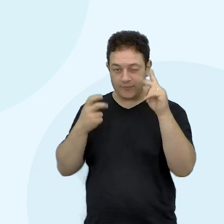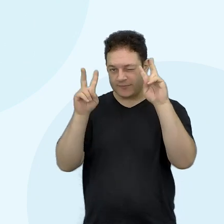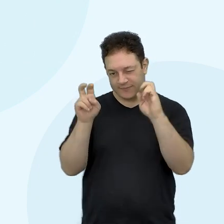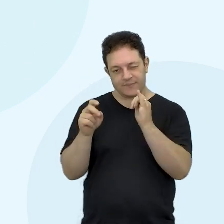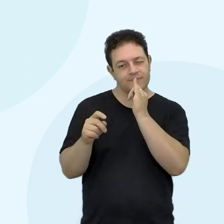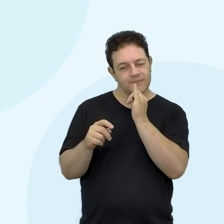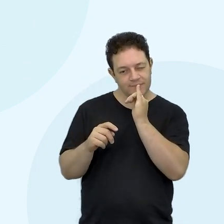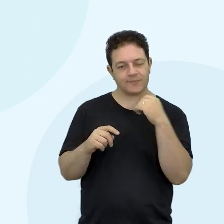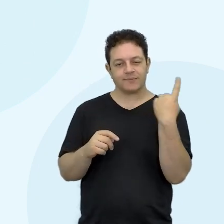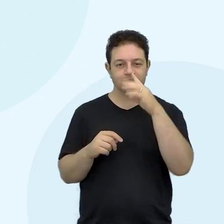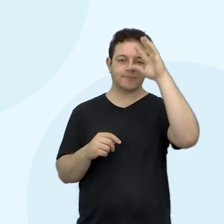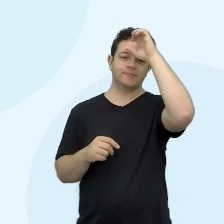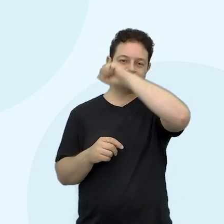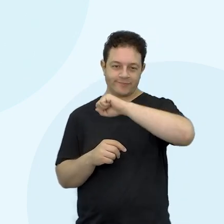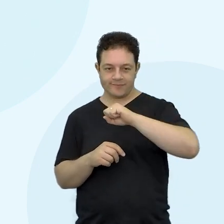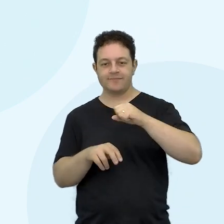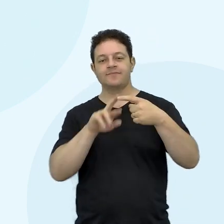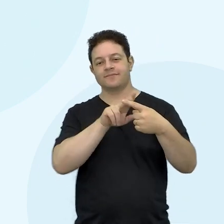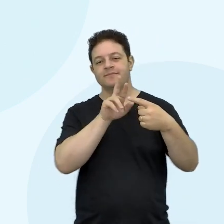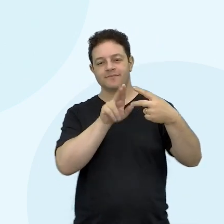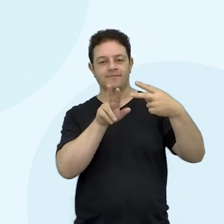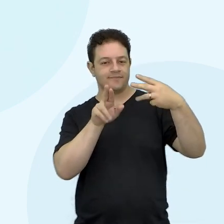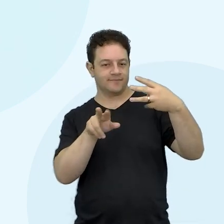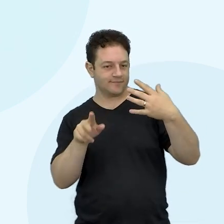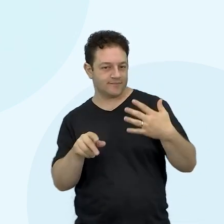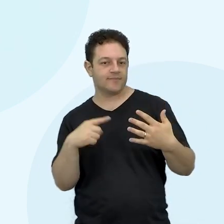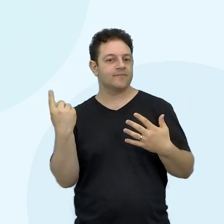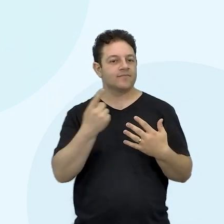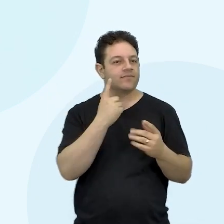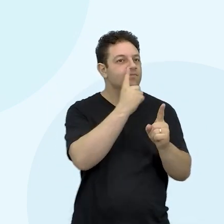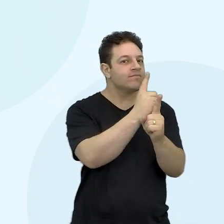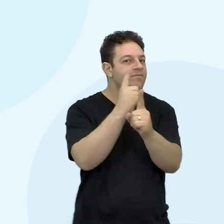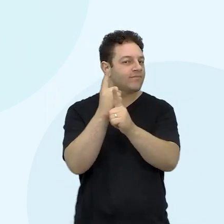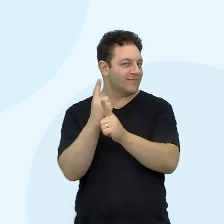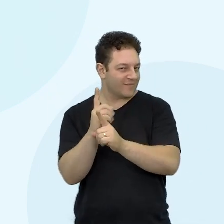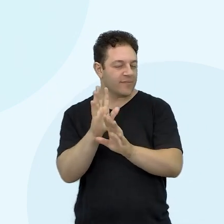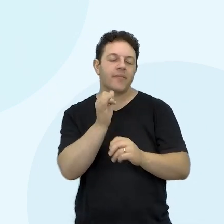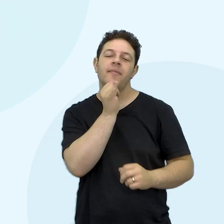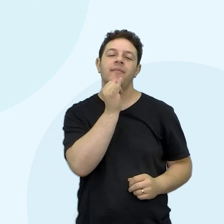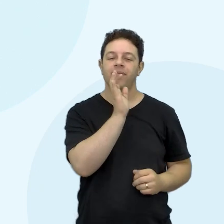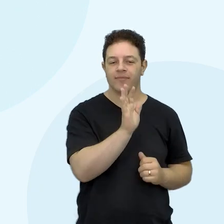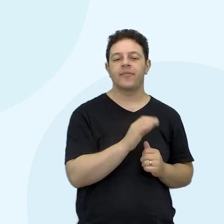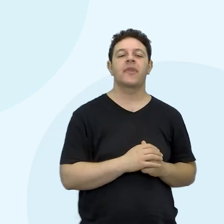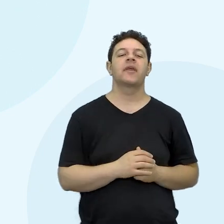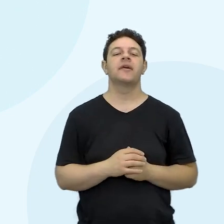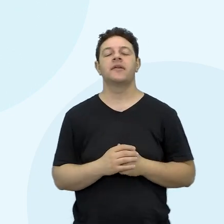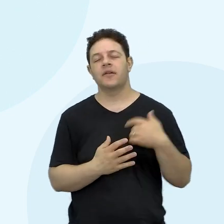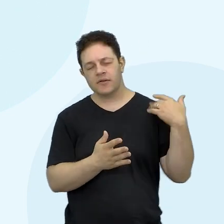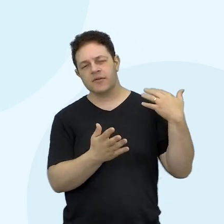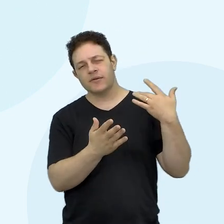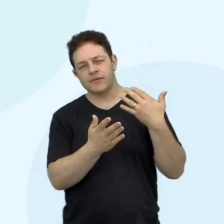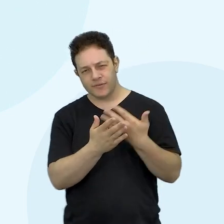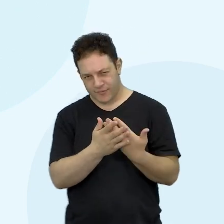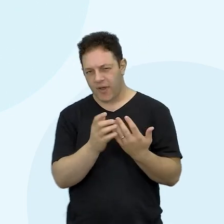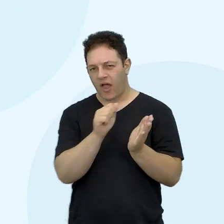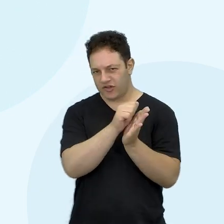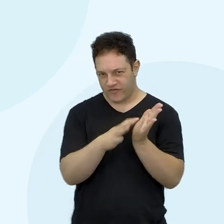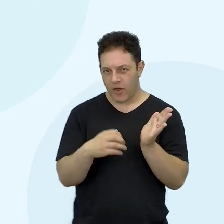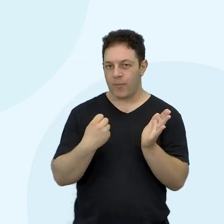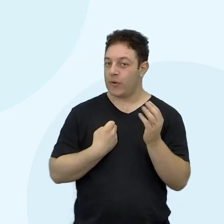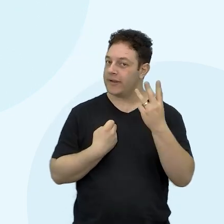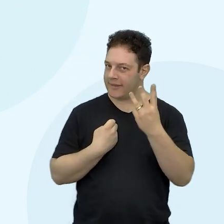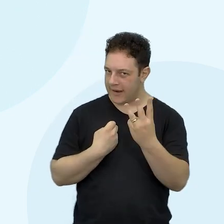alguns casos, né, alguns estudos de caso que a gente fez, né, durante aí ao longo da nossa